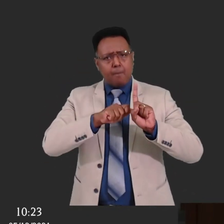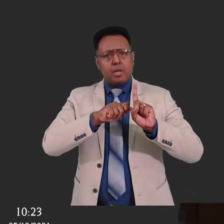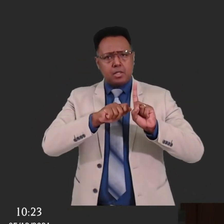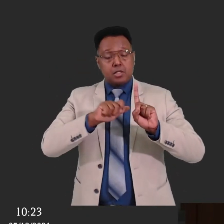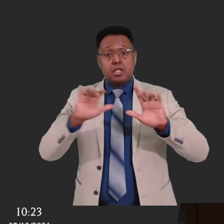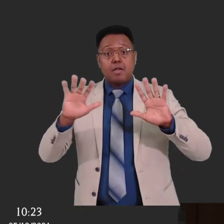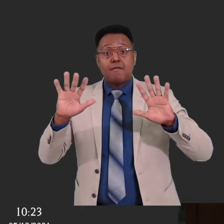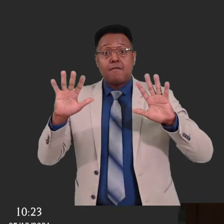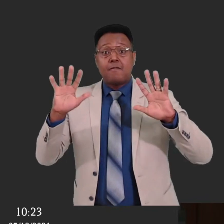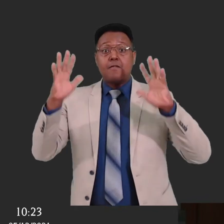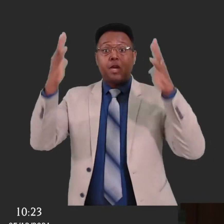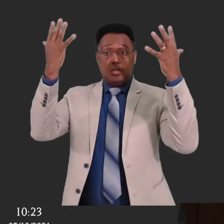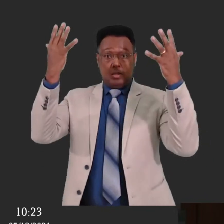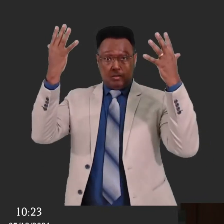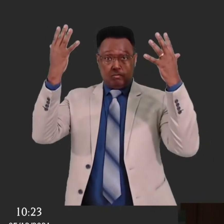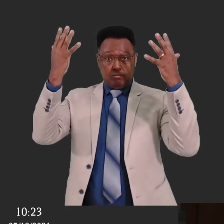Tradicionalmente,